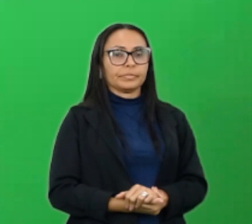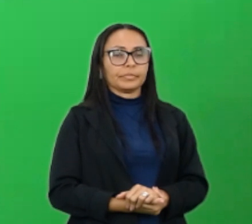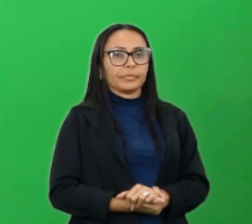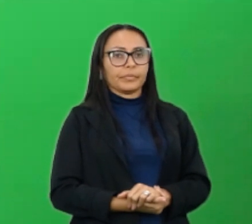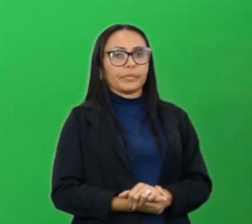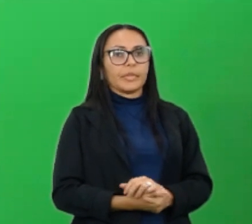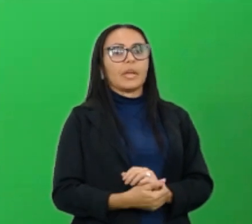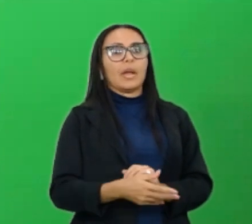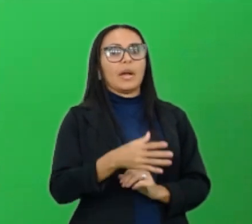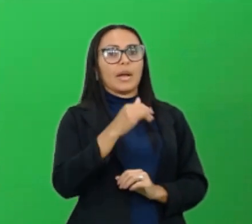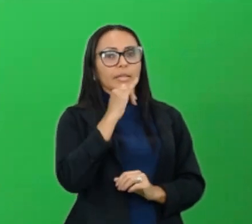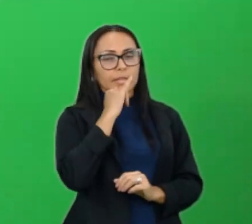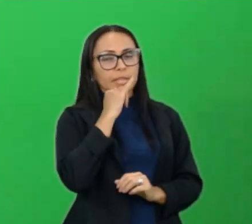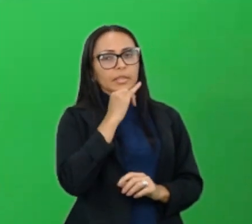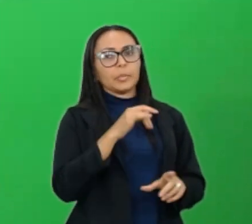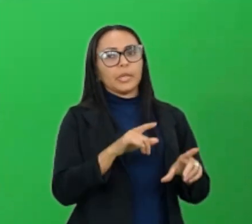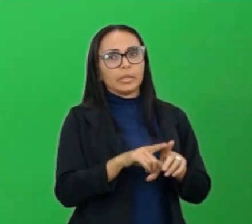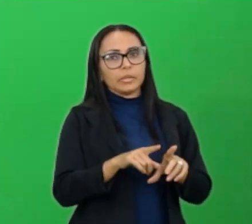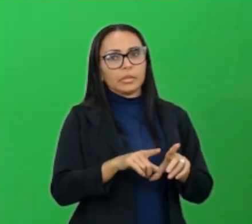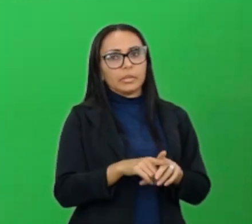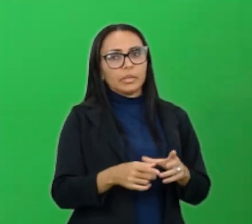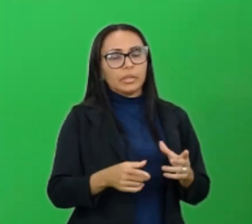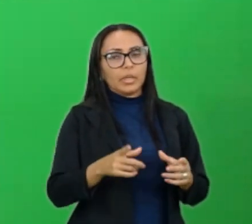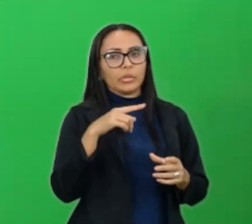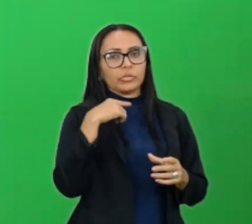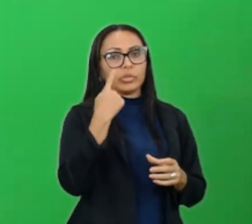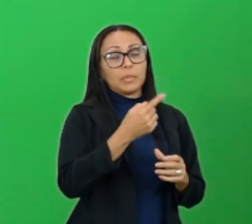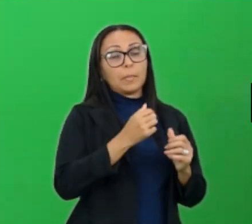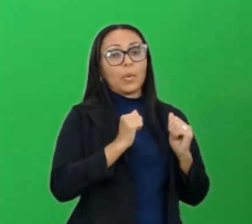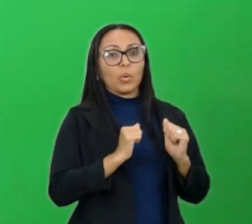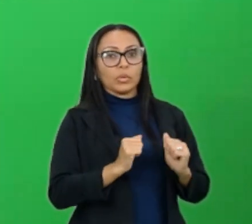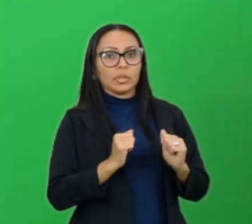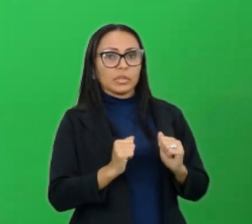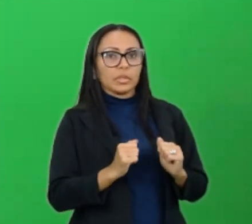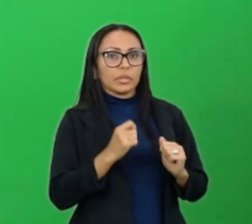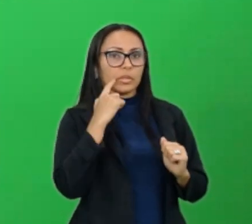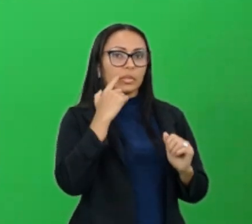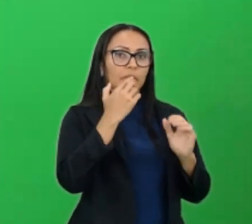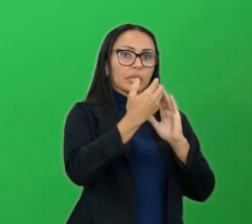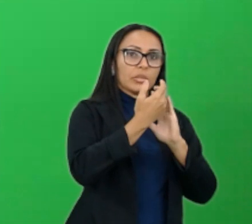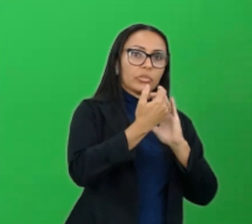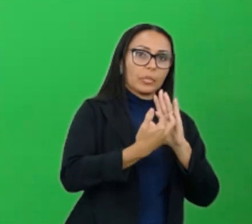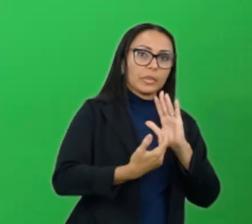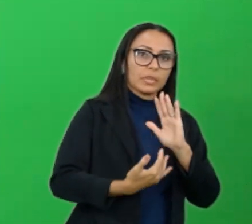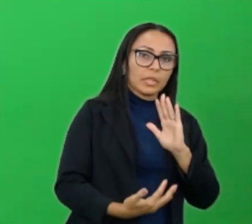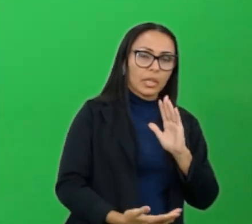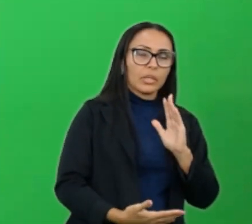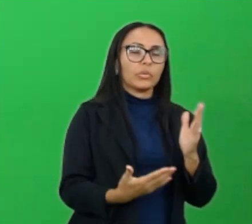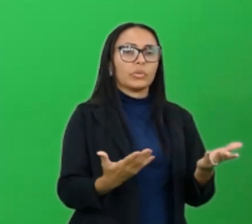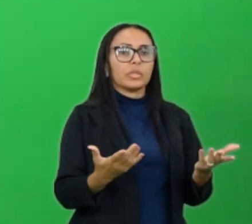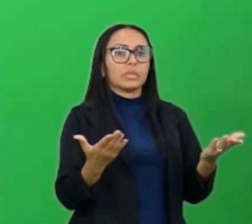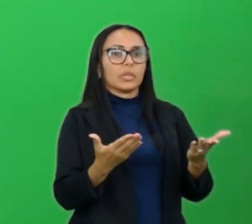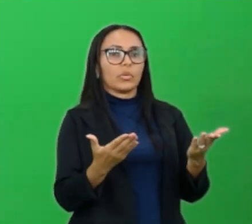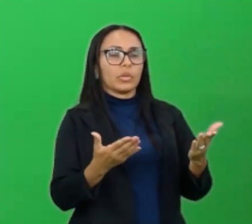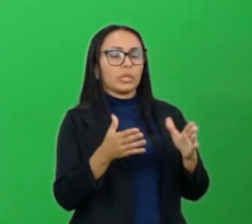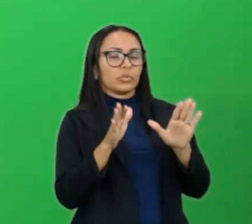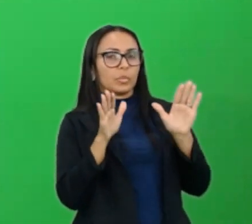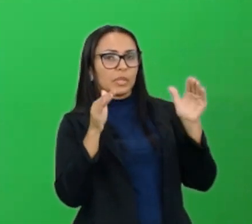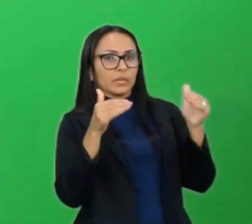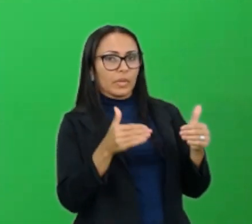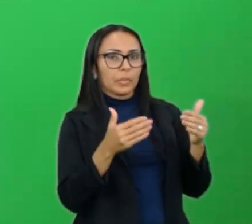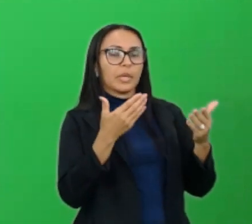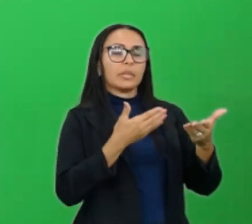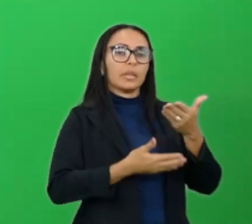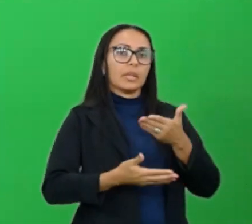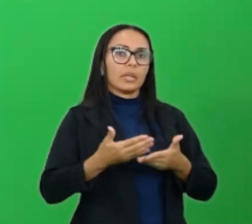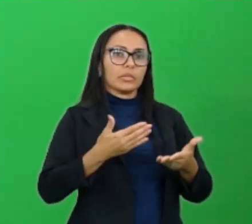de inovação, a gente pode listar mais indicadores, né, agora especificamente relacionados a atividades